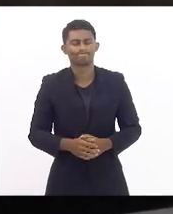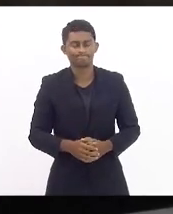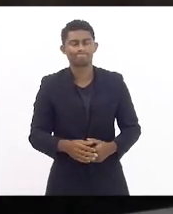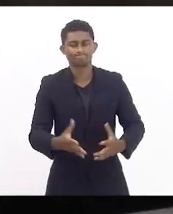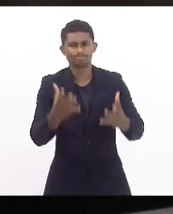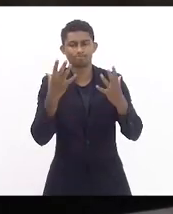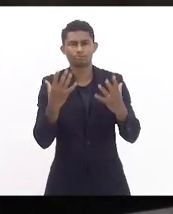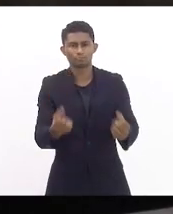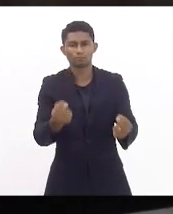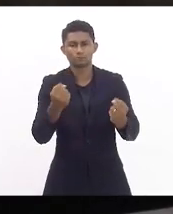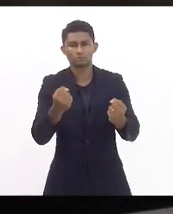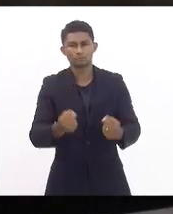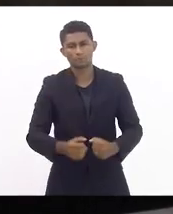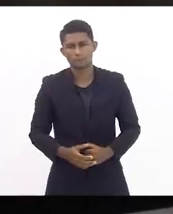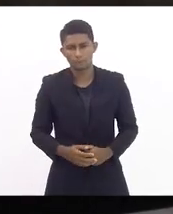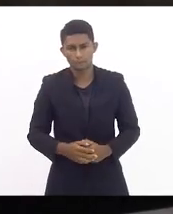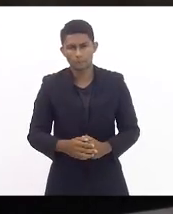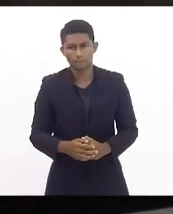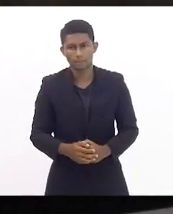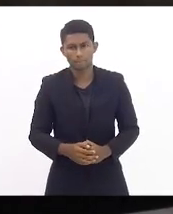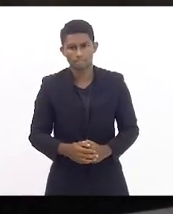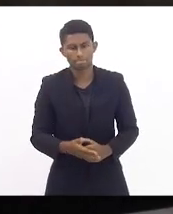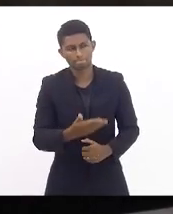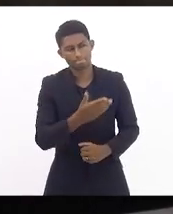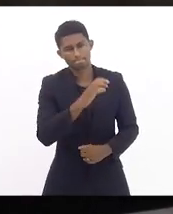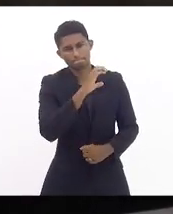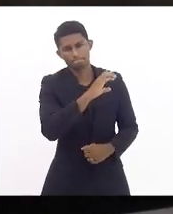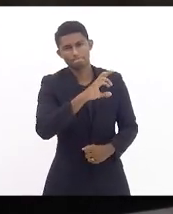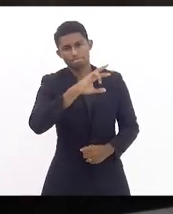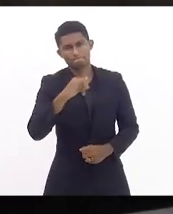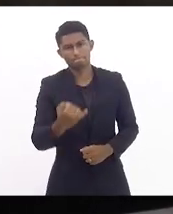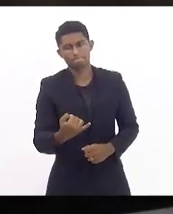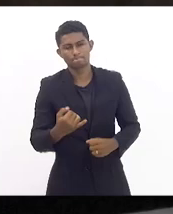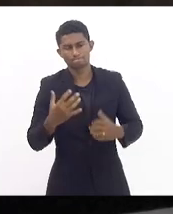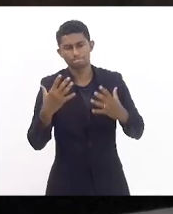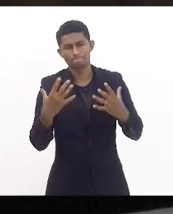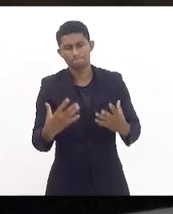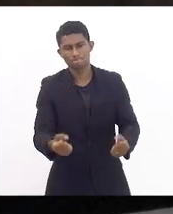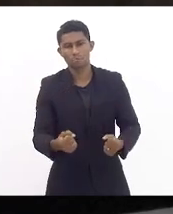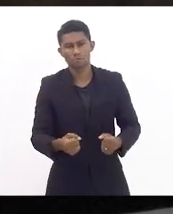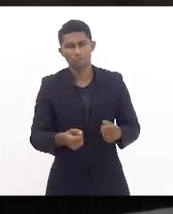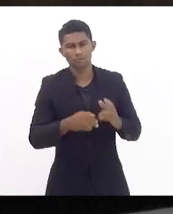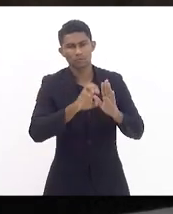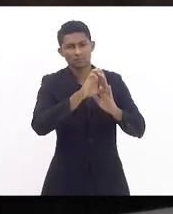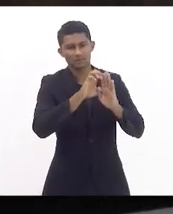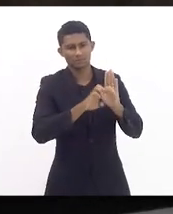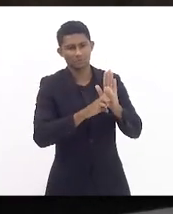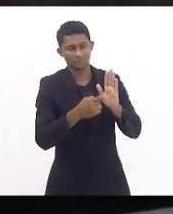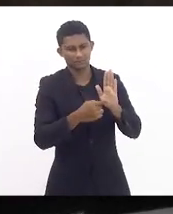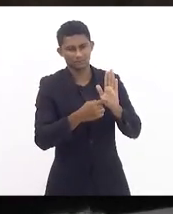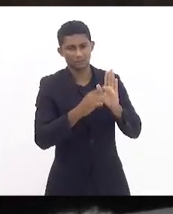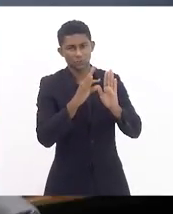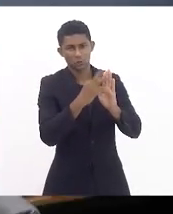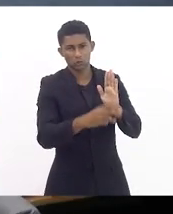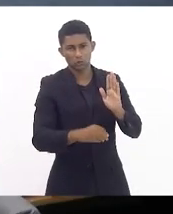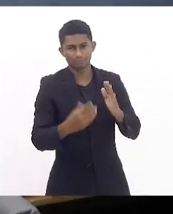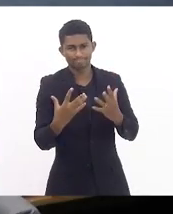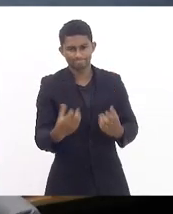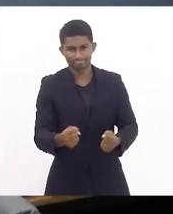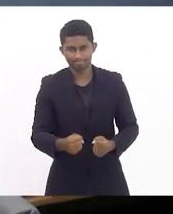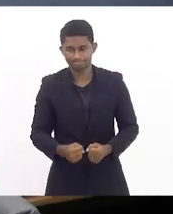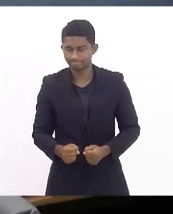favorável ao parecer da CCJ em relação às emendas de plenário, senhor presidente. Ok.